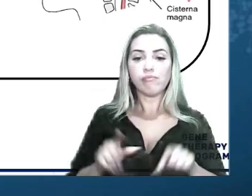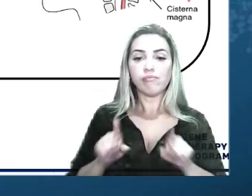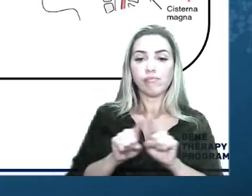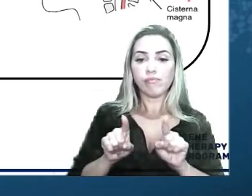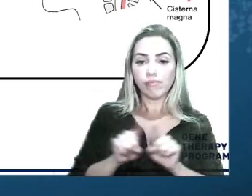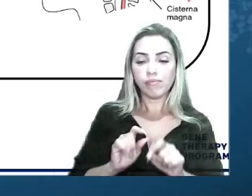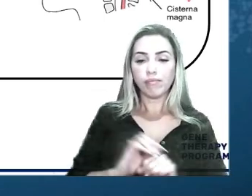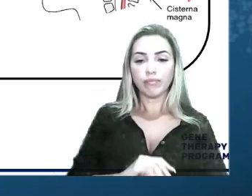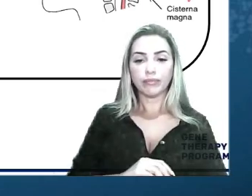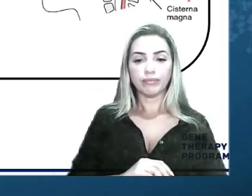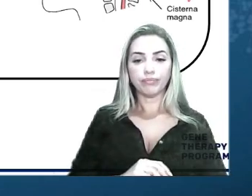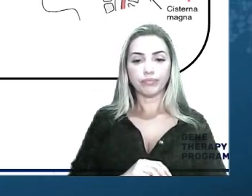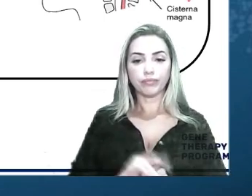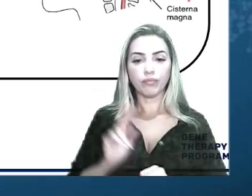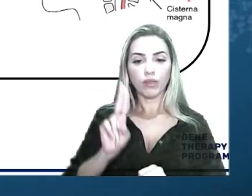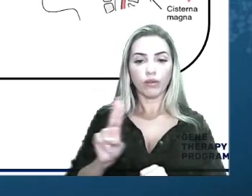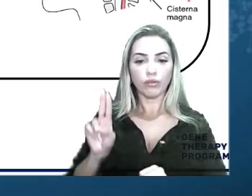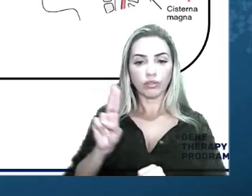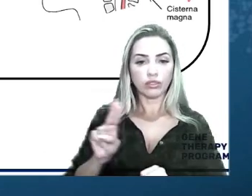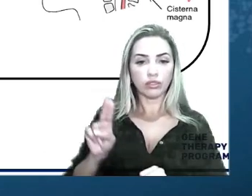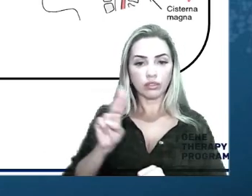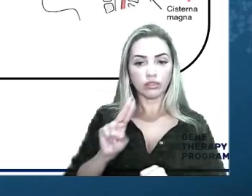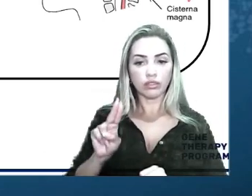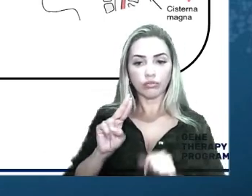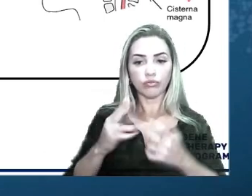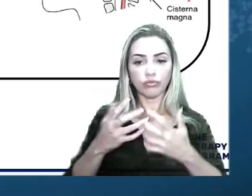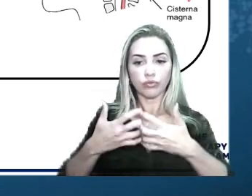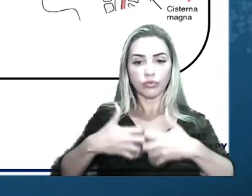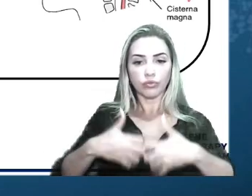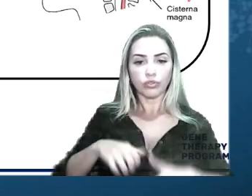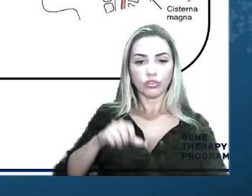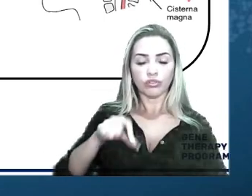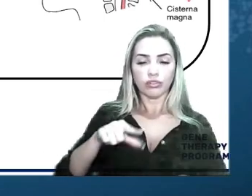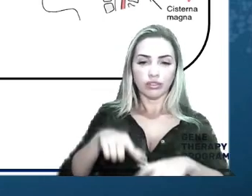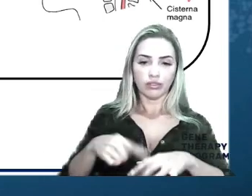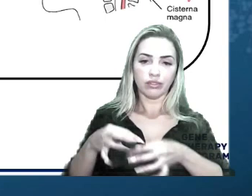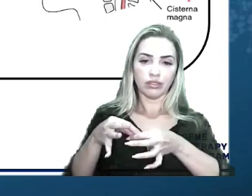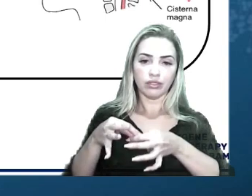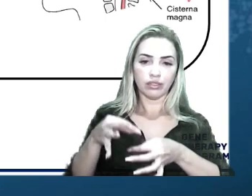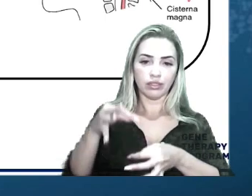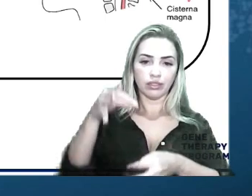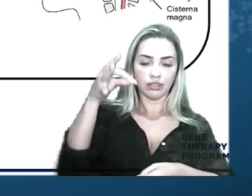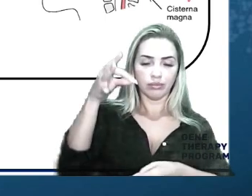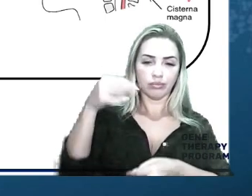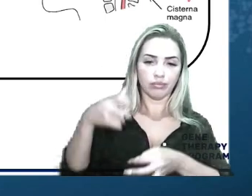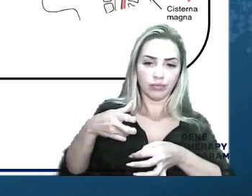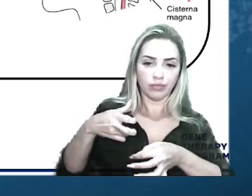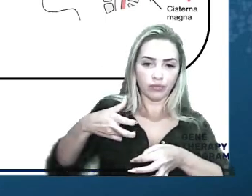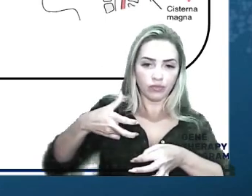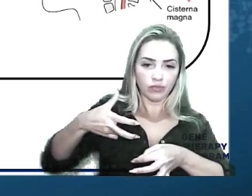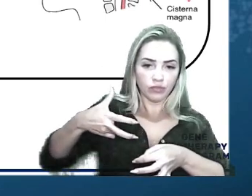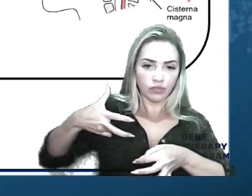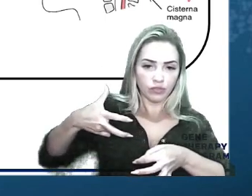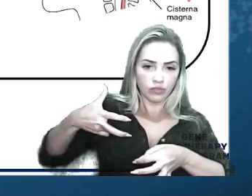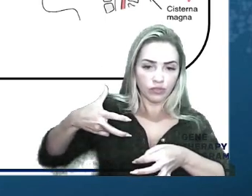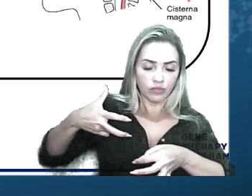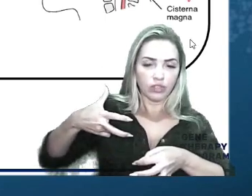também usando o fluido espinhal com uma punção